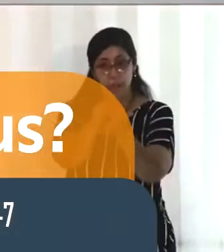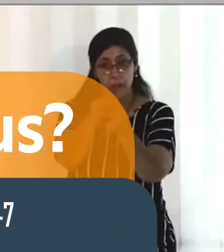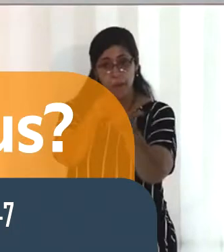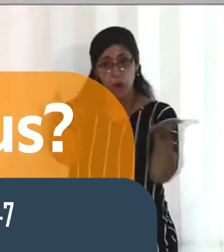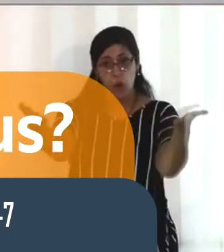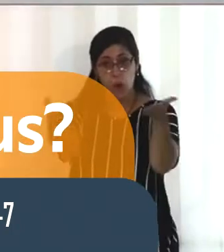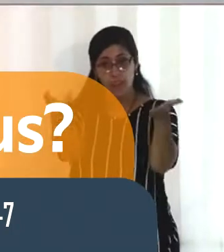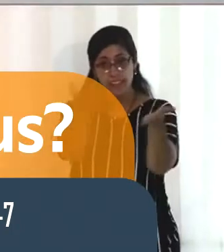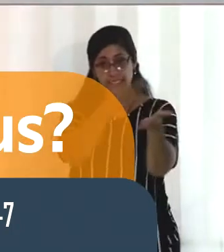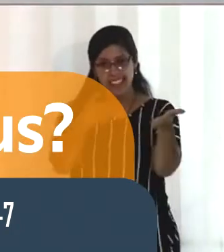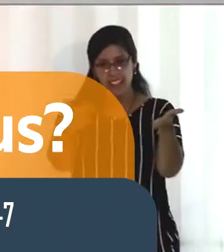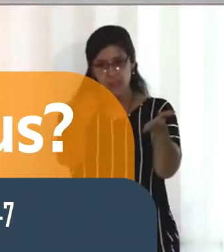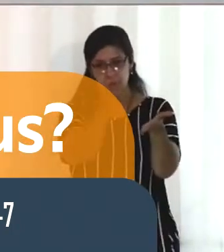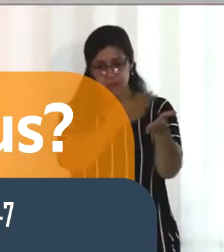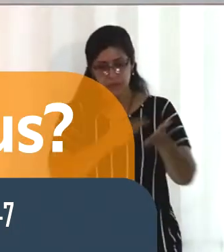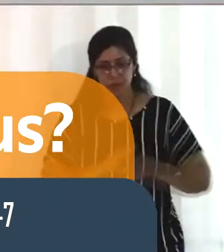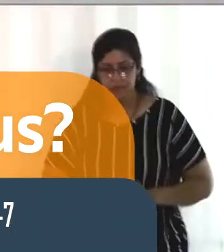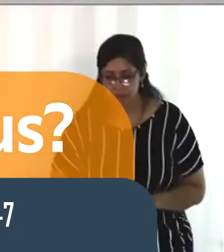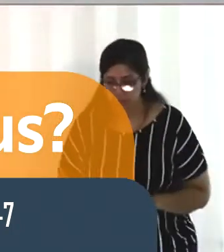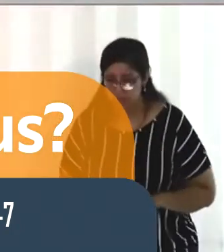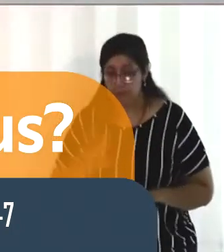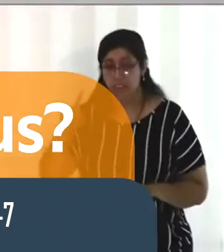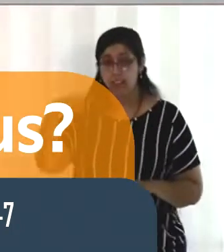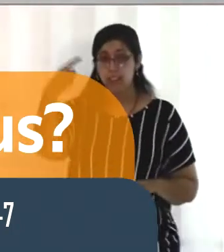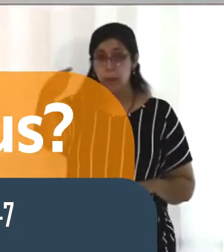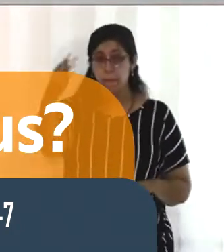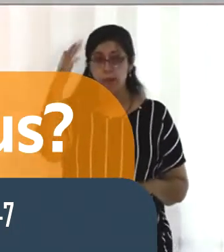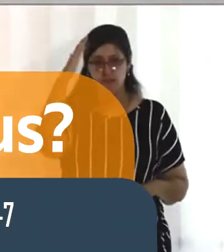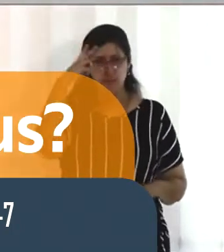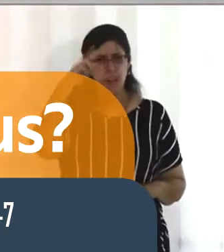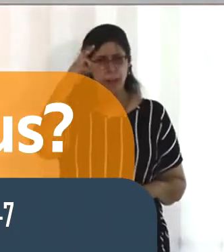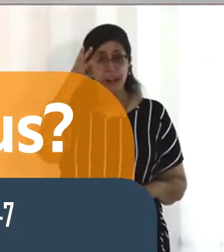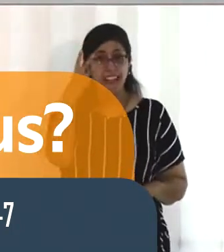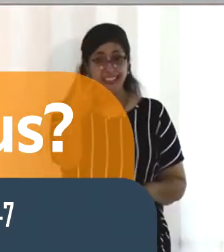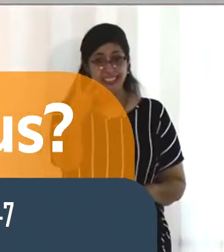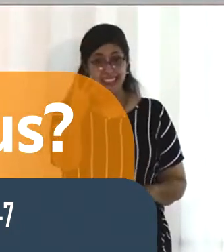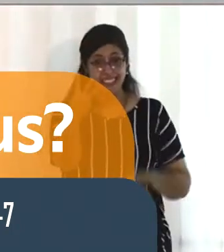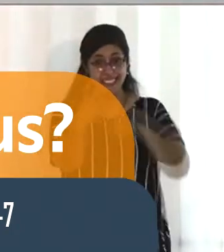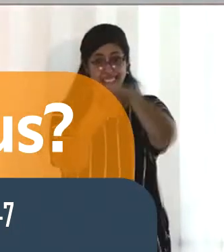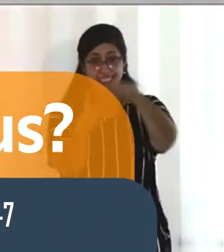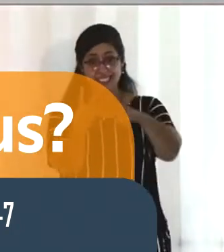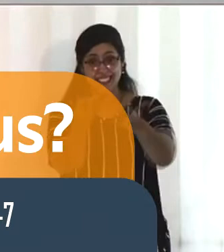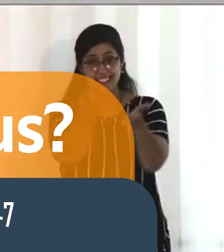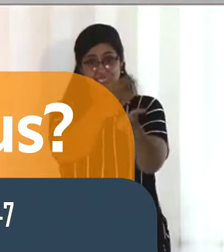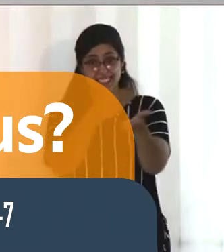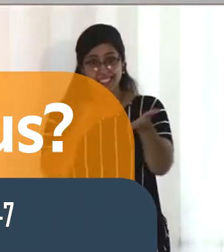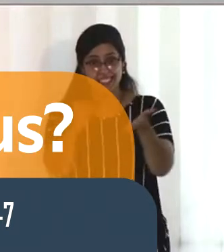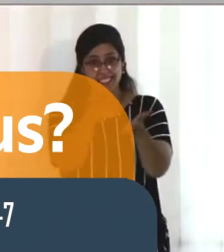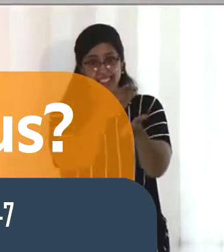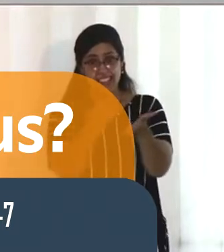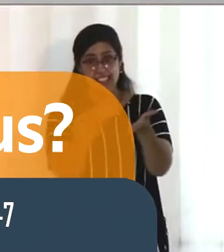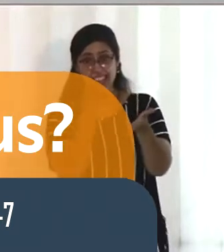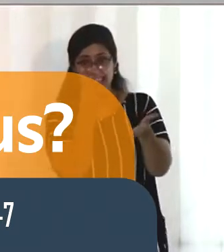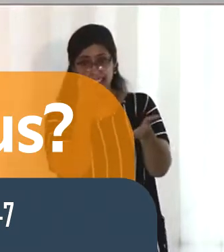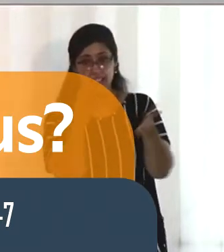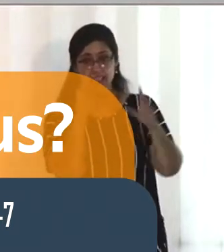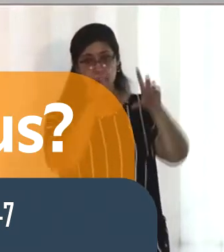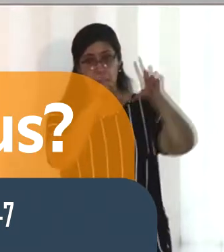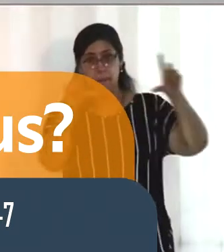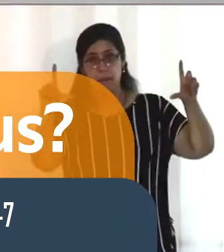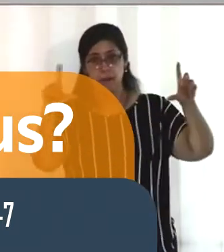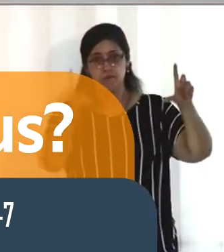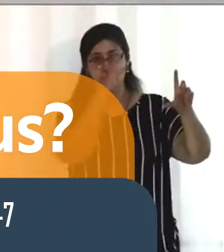fizesse 3 desenhos, para você depois lembrar. Ao final, o pastor vai pedir para você escrever alguma coisa embaixo de cada um desses desenhos.